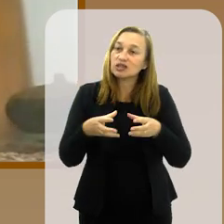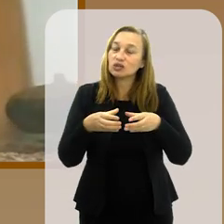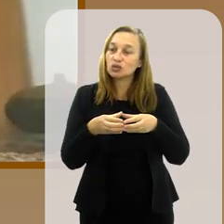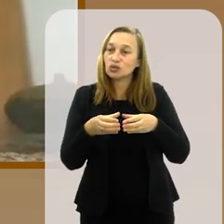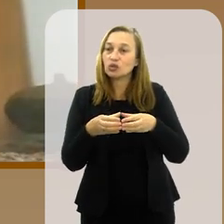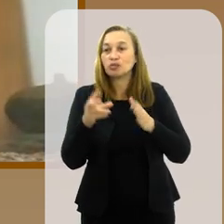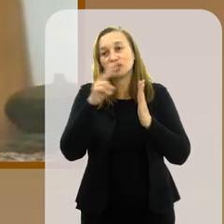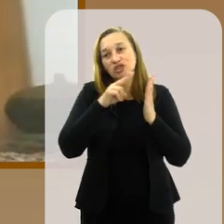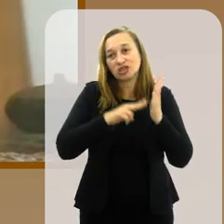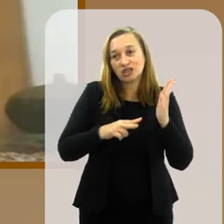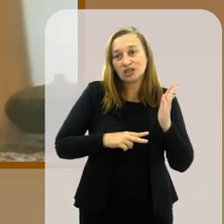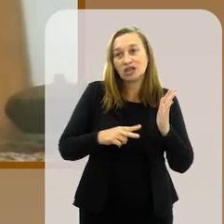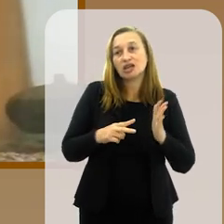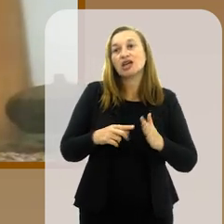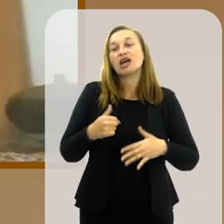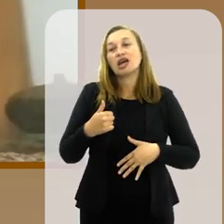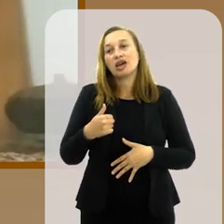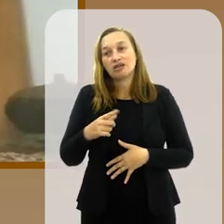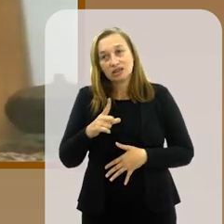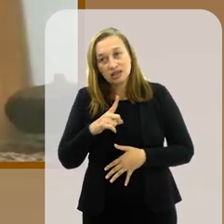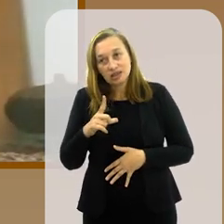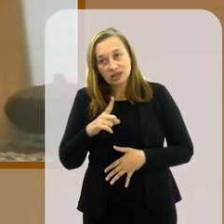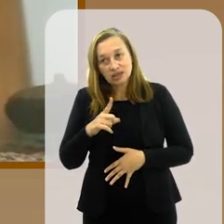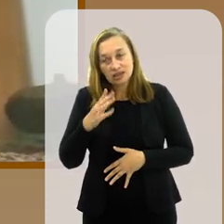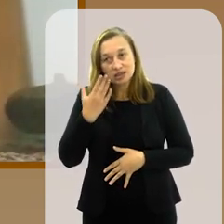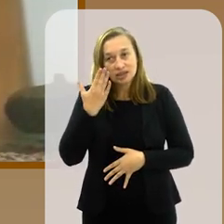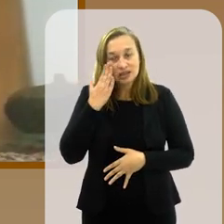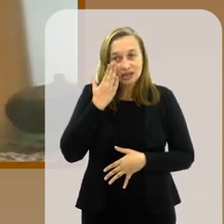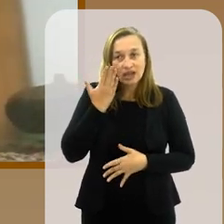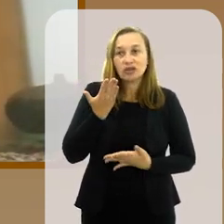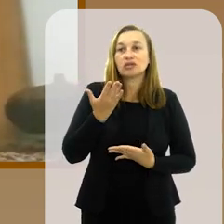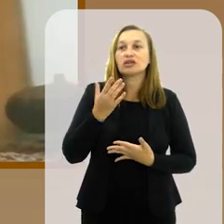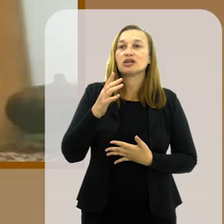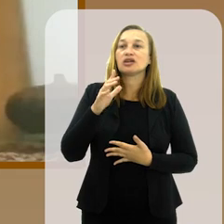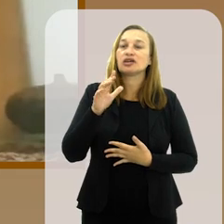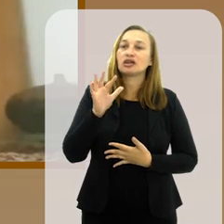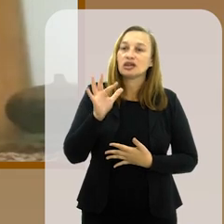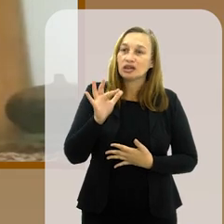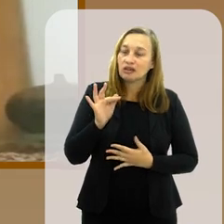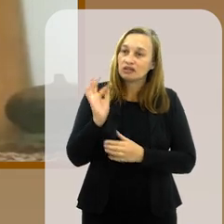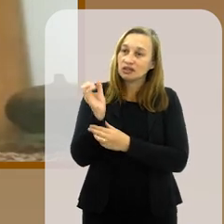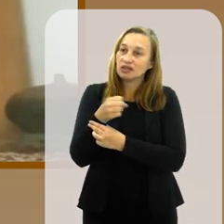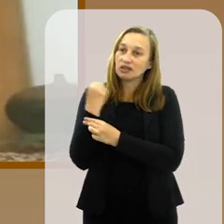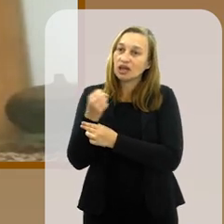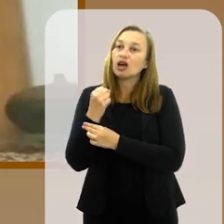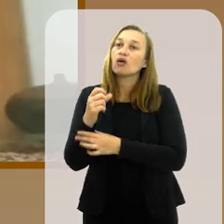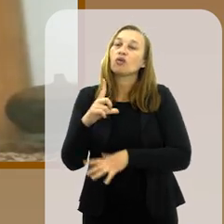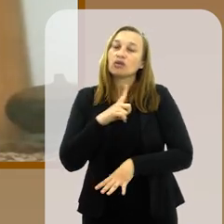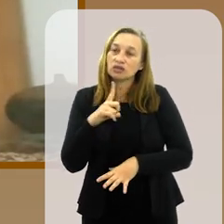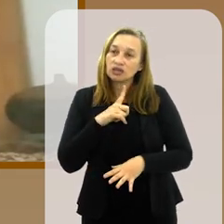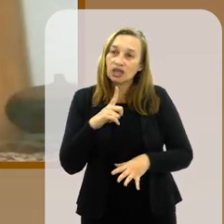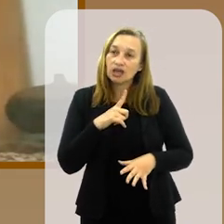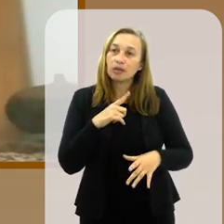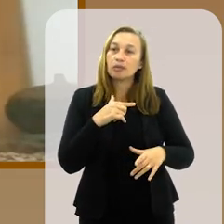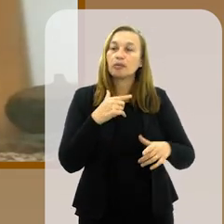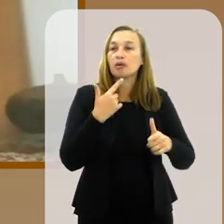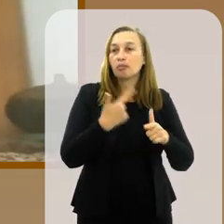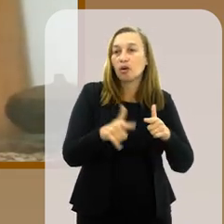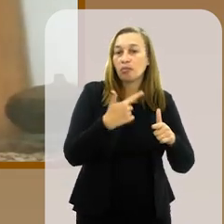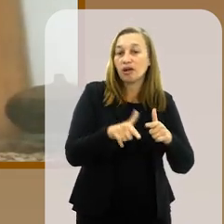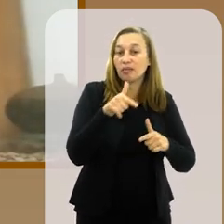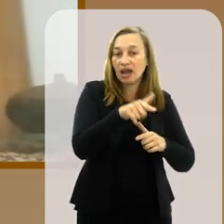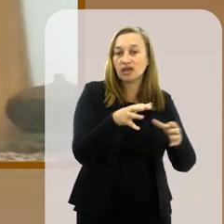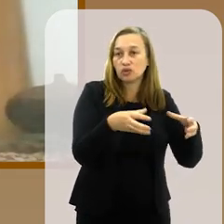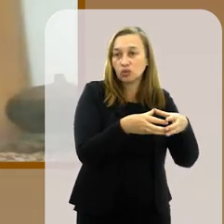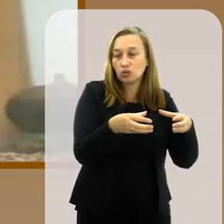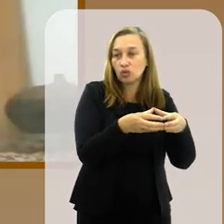uma família esse clube de leitura. Eu entendo os biblioterapeutas. Quando alguém tem um problema lá no clube, todo mundo